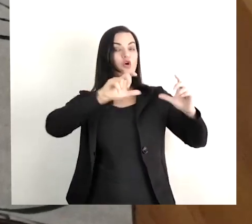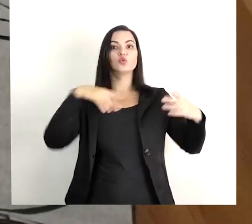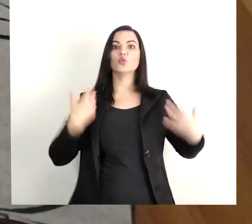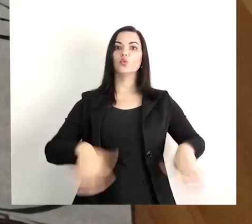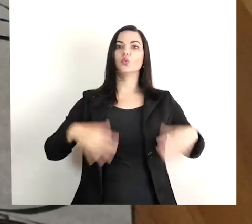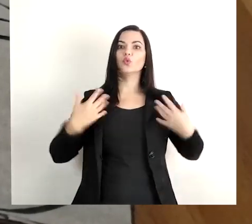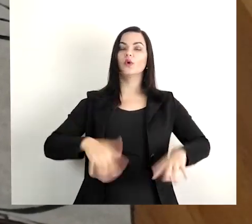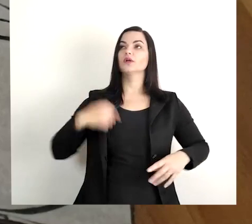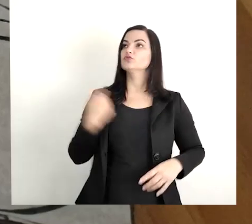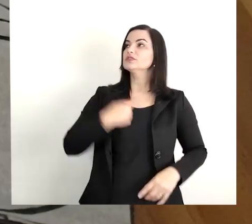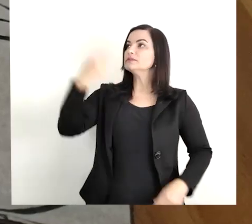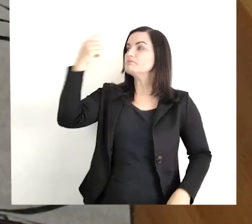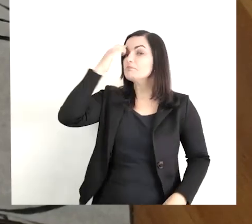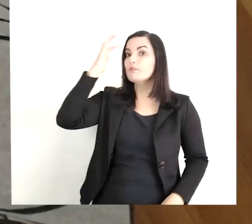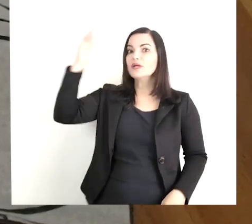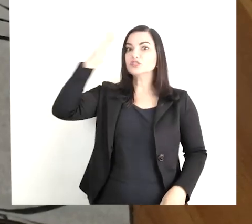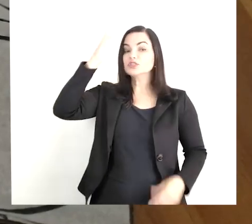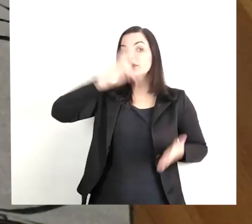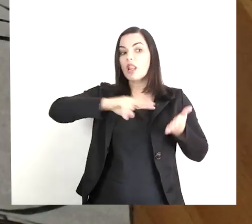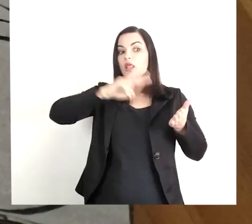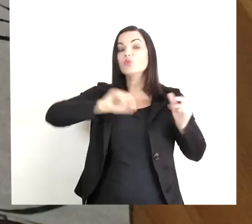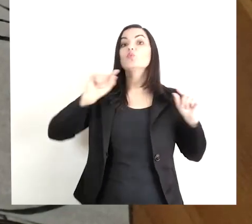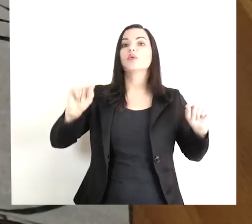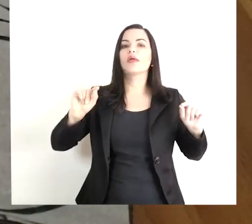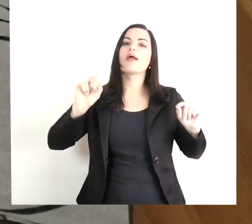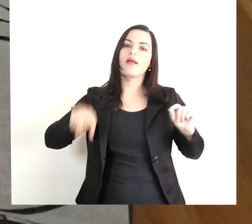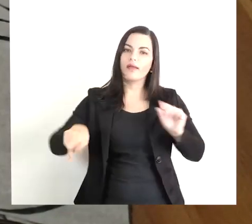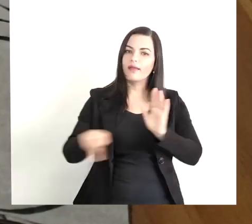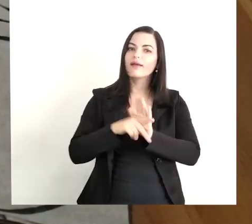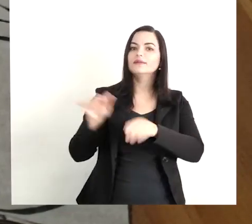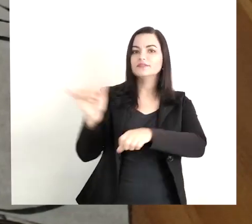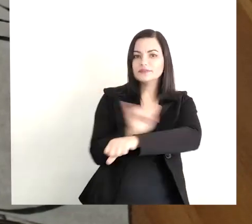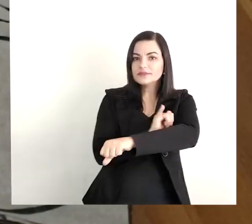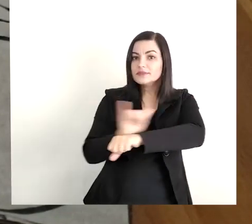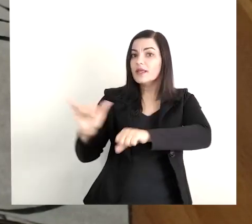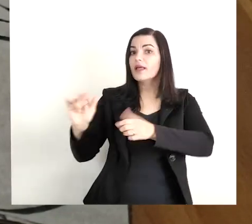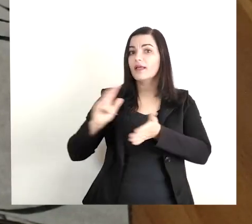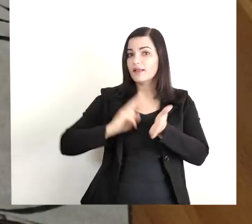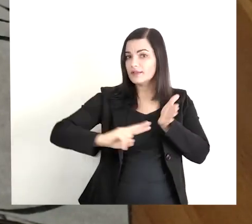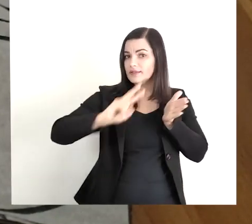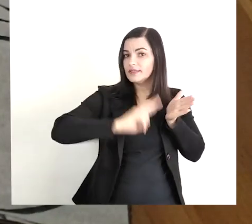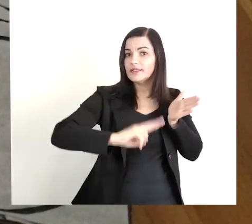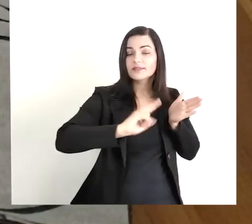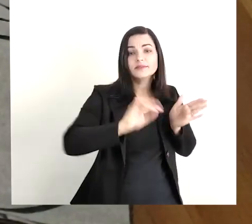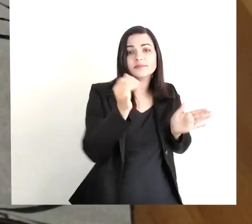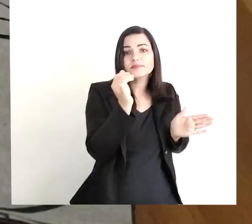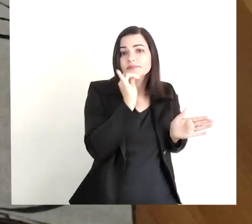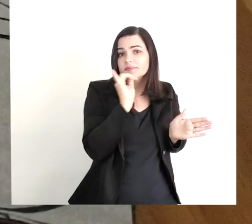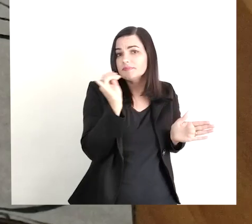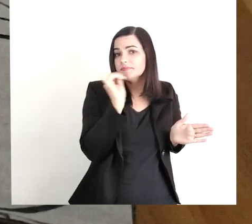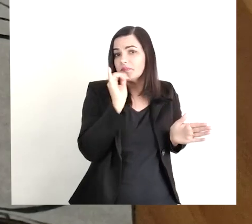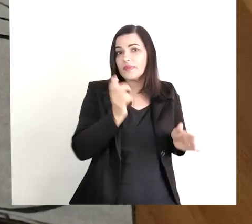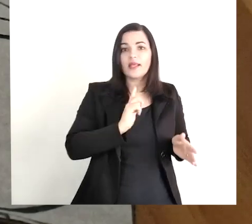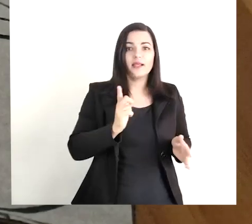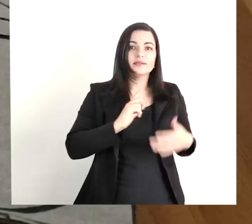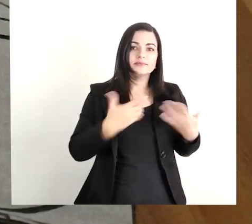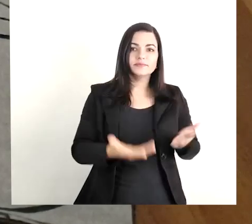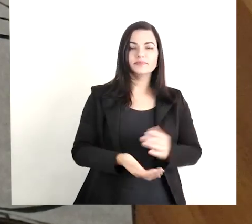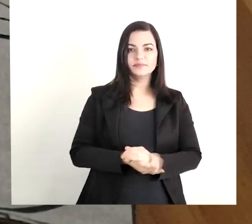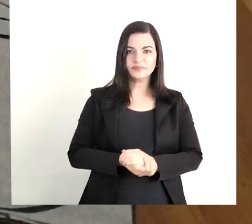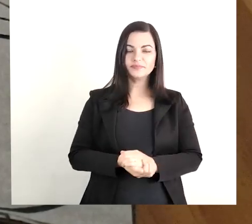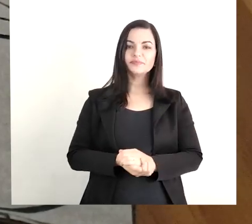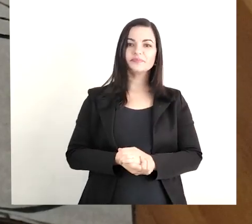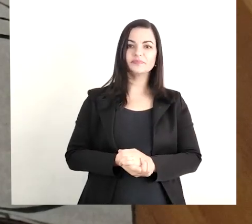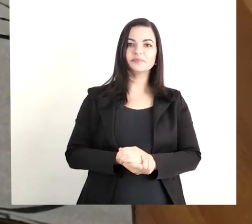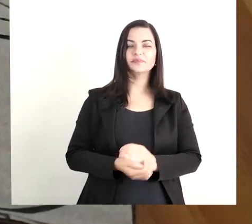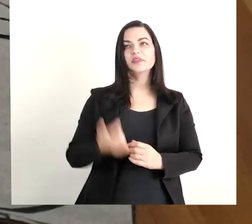fica pensando naquilo que a gente vai ler? Então, isso são estratégias de leitura, é um exemplo de uma estratégia de leitura. A